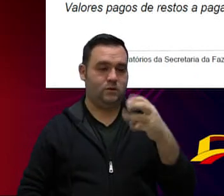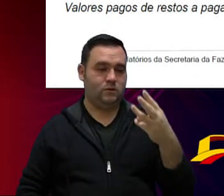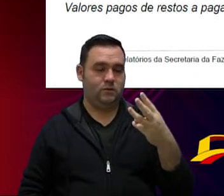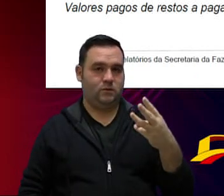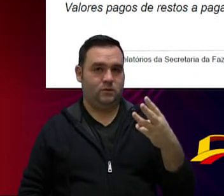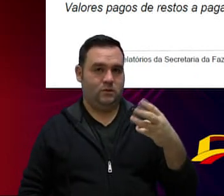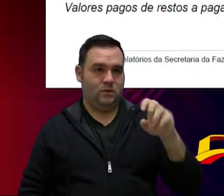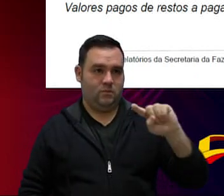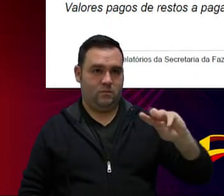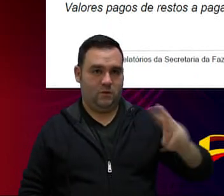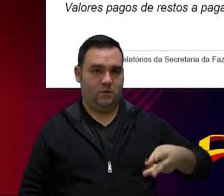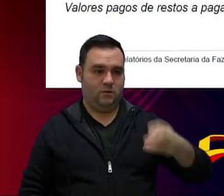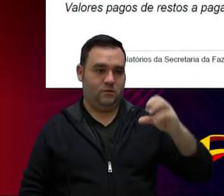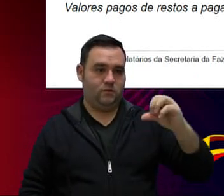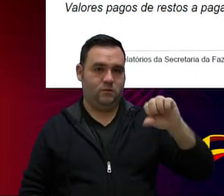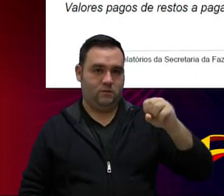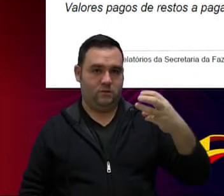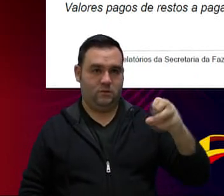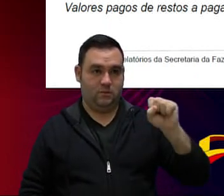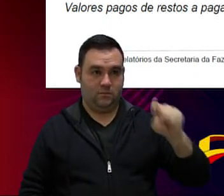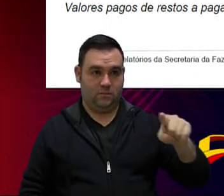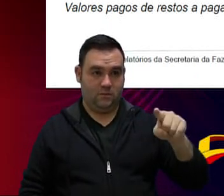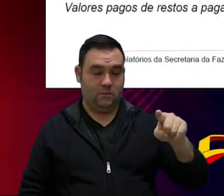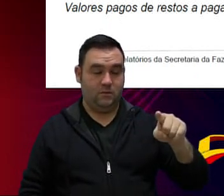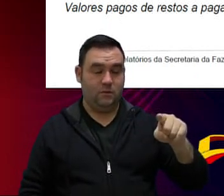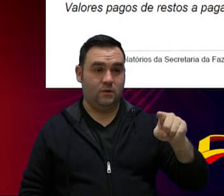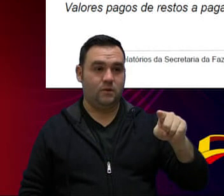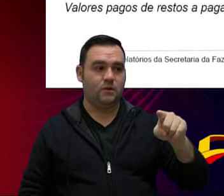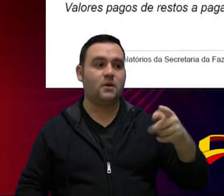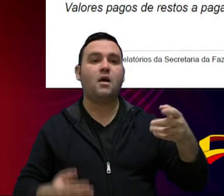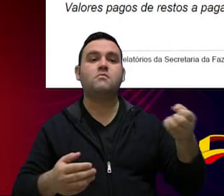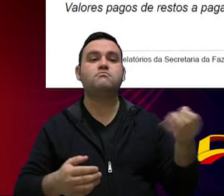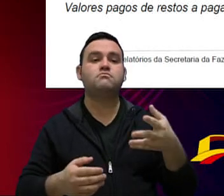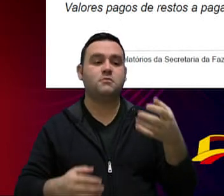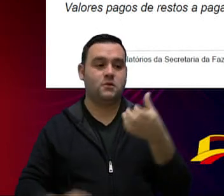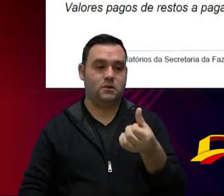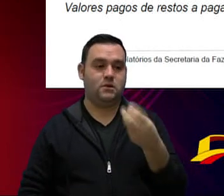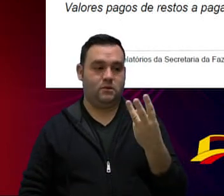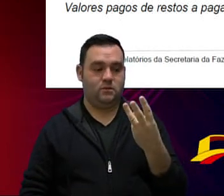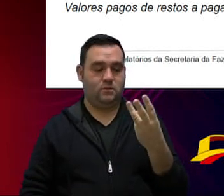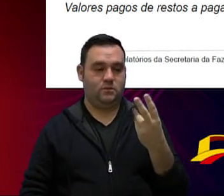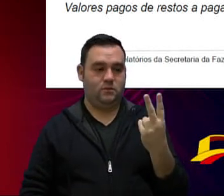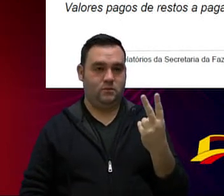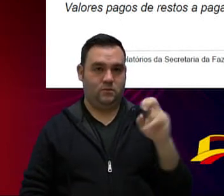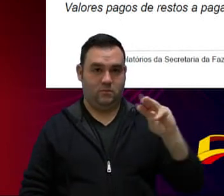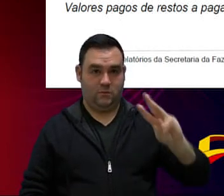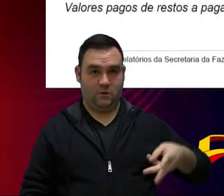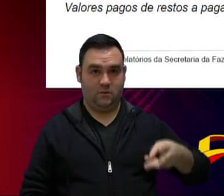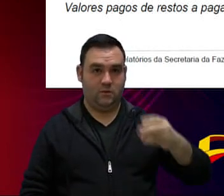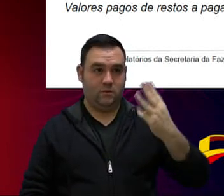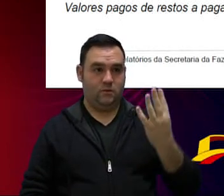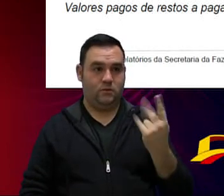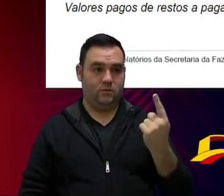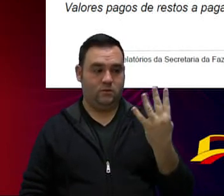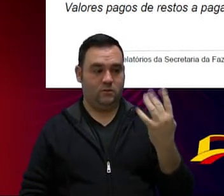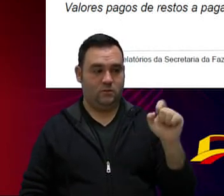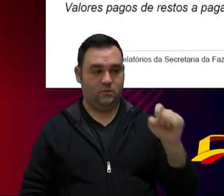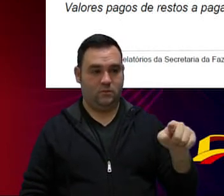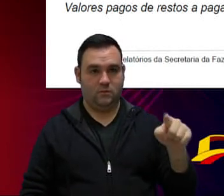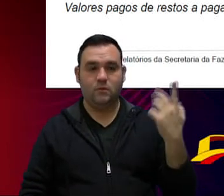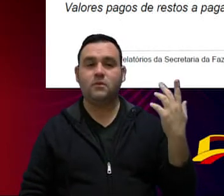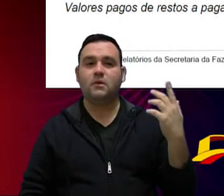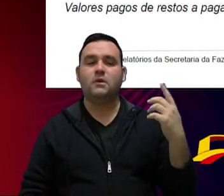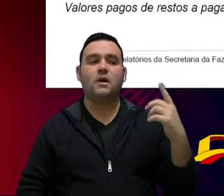500 73000000 983 mil foi atualizado 632 milhões 414